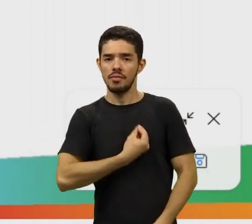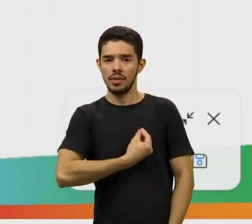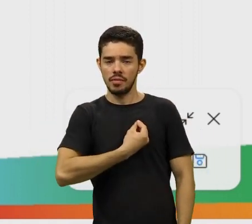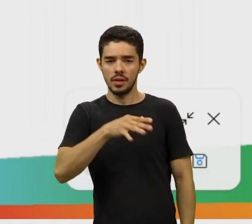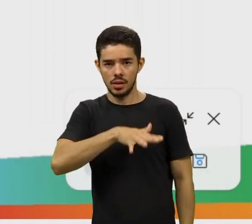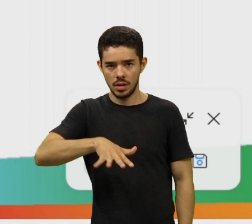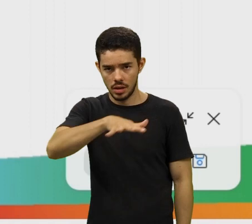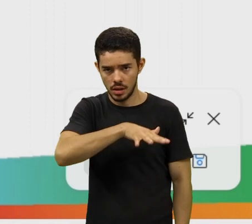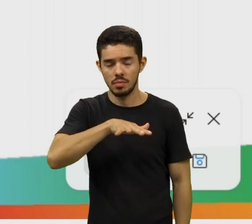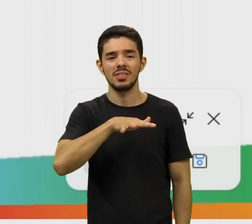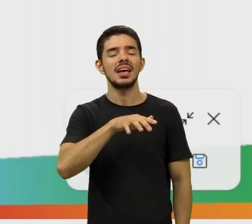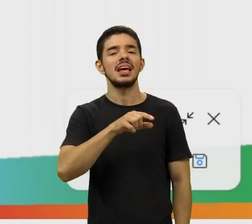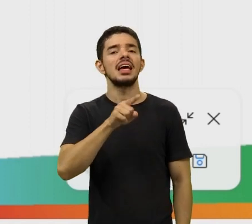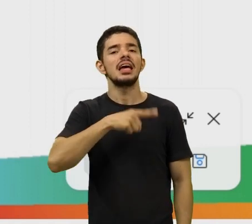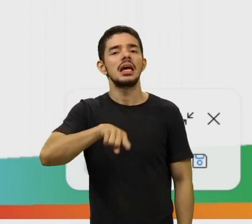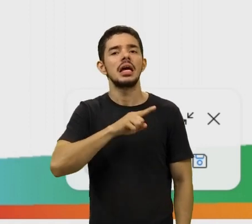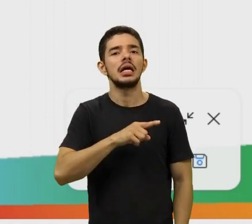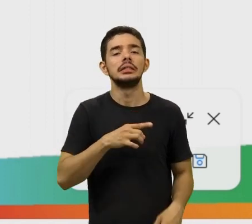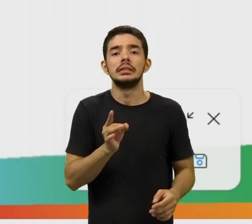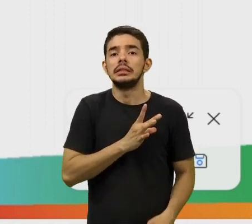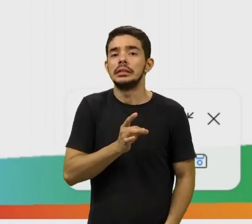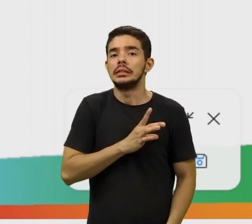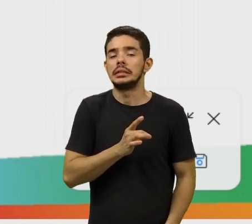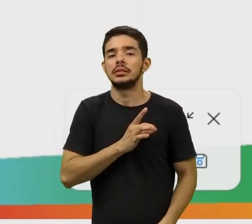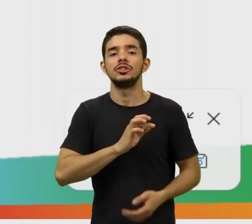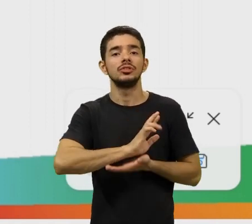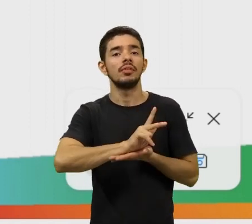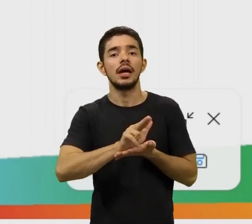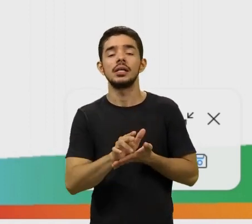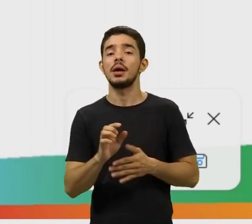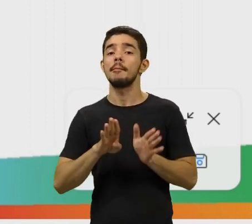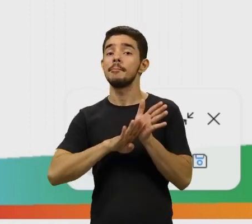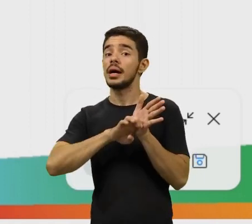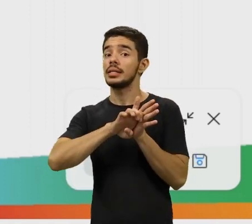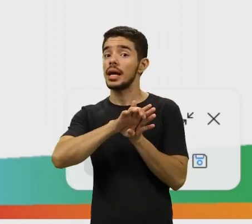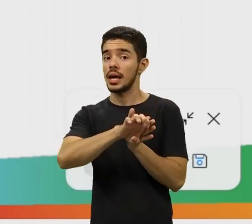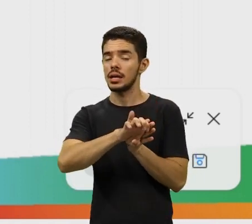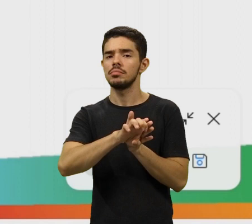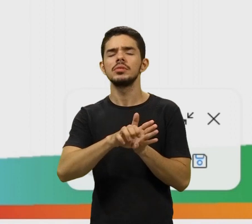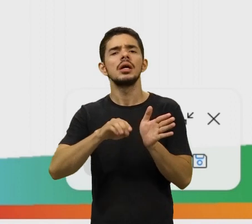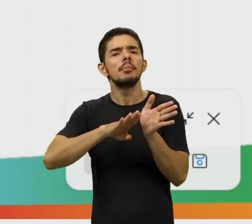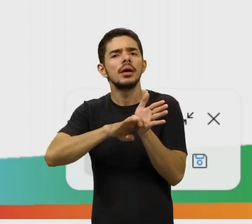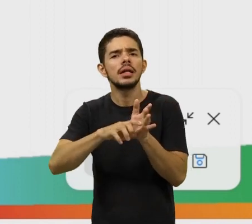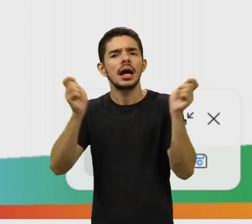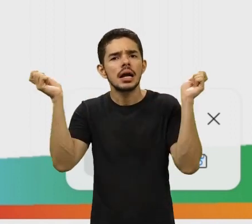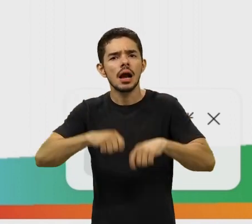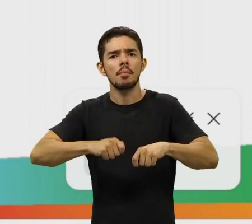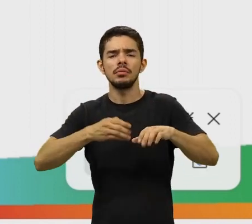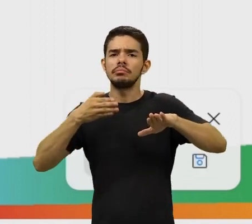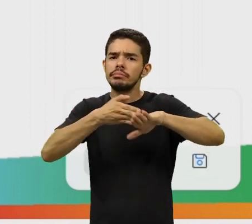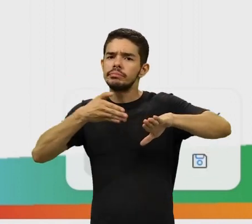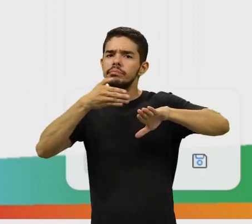na região ficaram ameaçados por diferentes bactérias, que eram capazes de romper